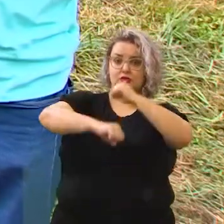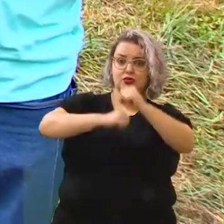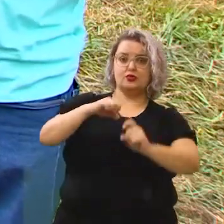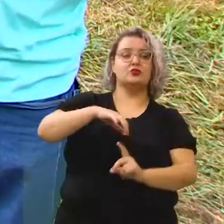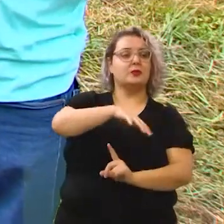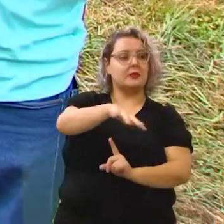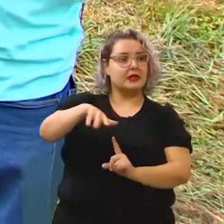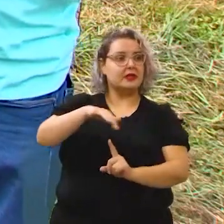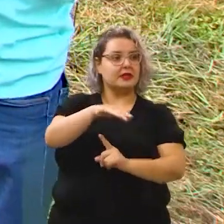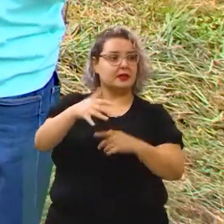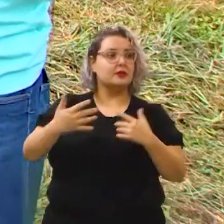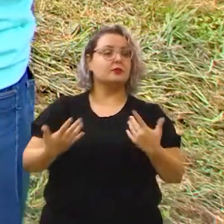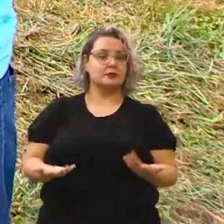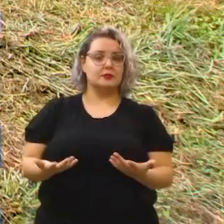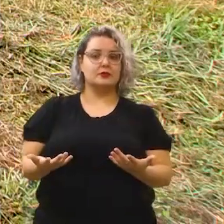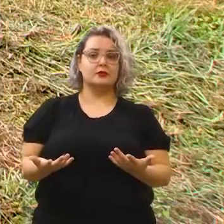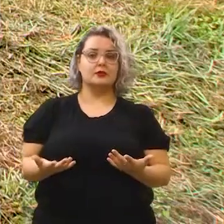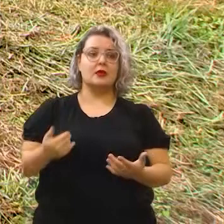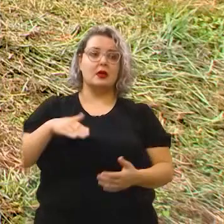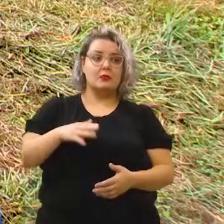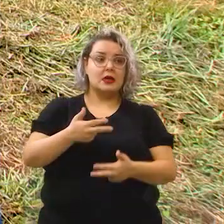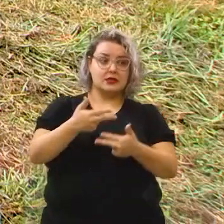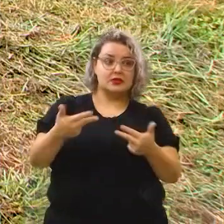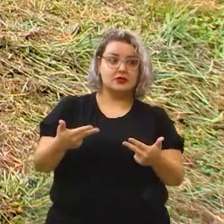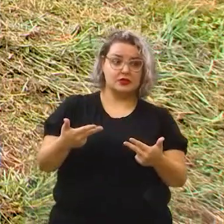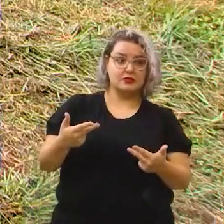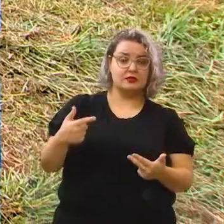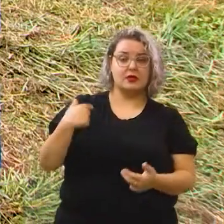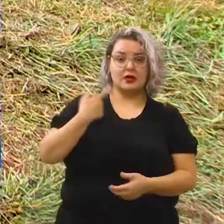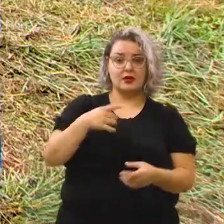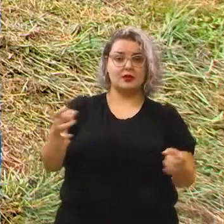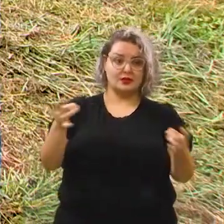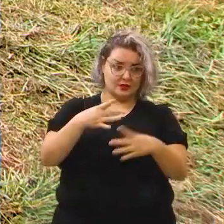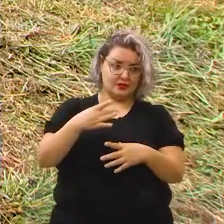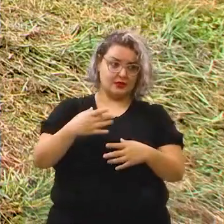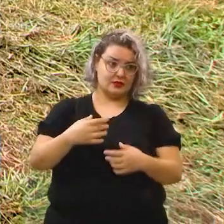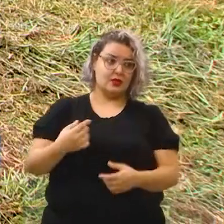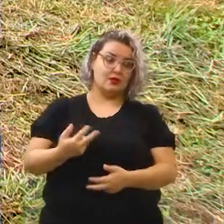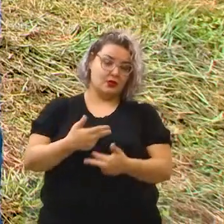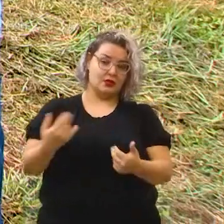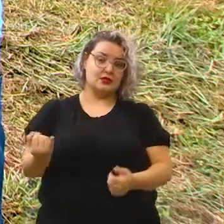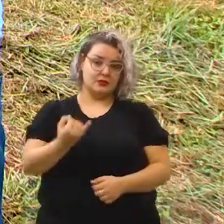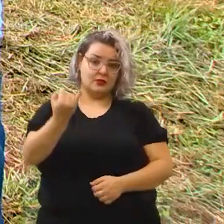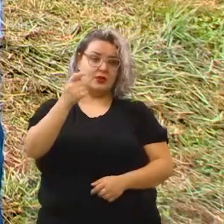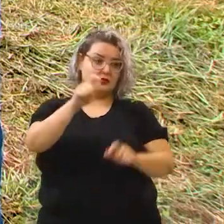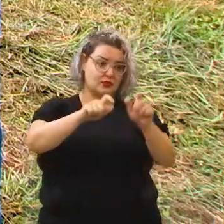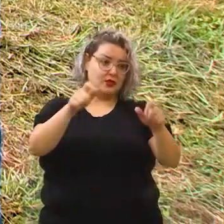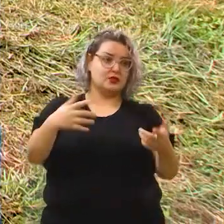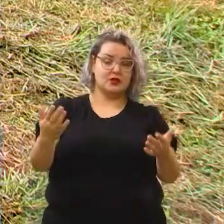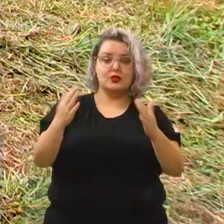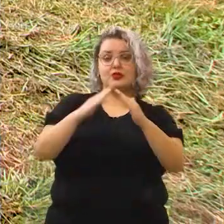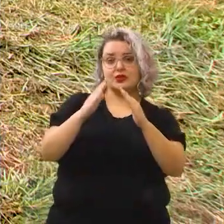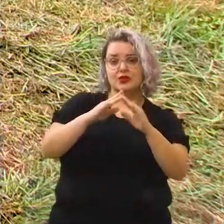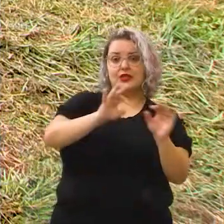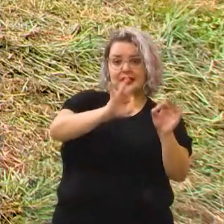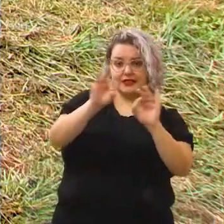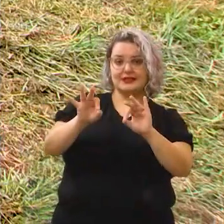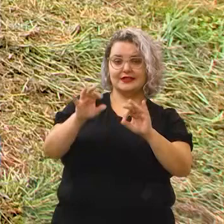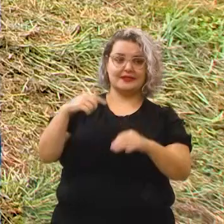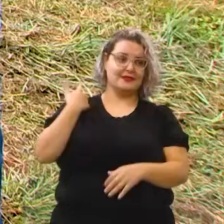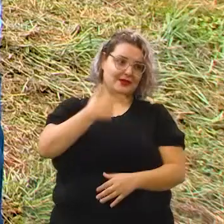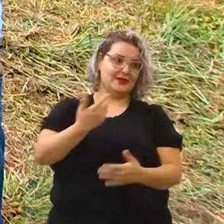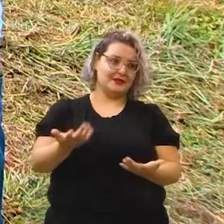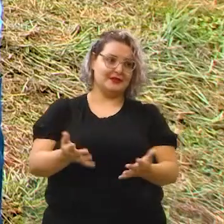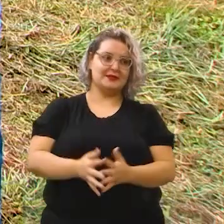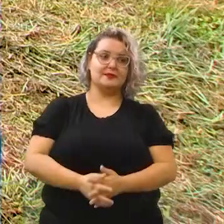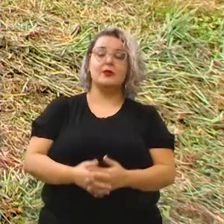no quadro Giro Ambiental. Mais alguma coisa aí para a gente encerrar, alguma coisa importante para o pessoal de casa que está